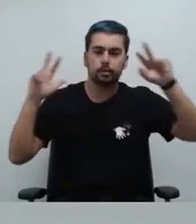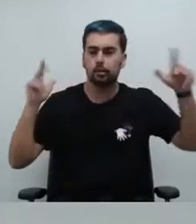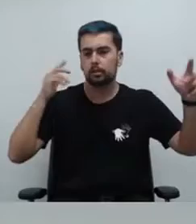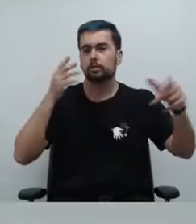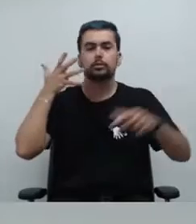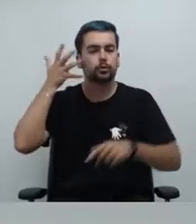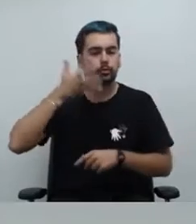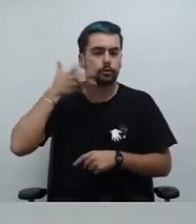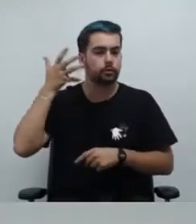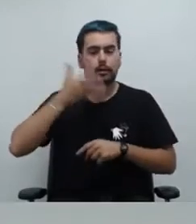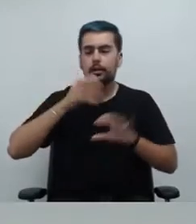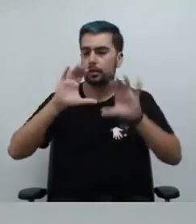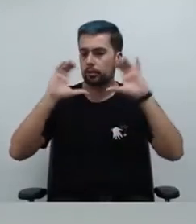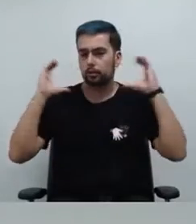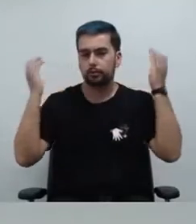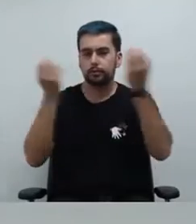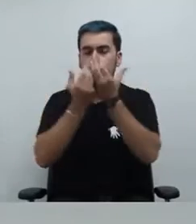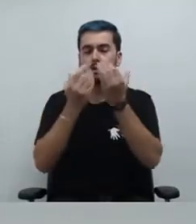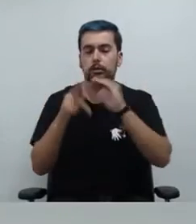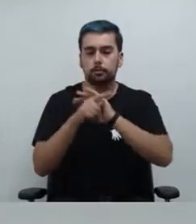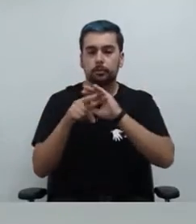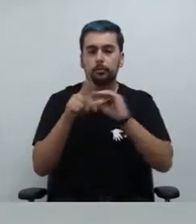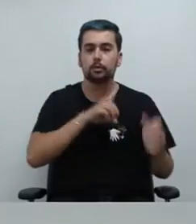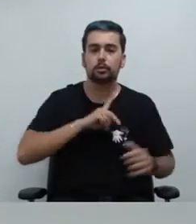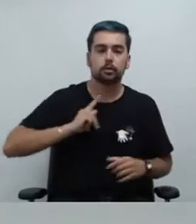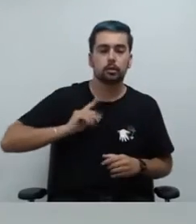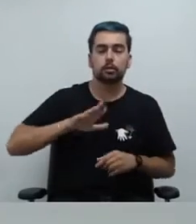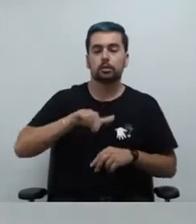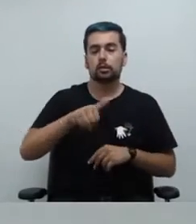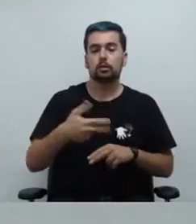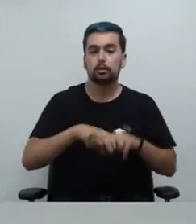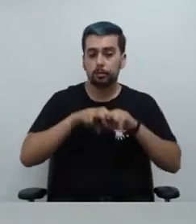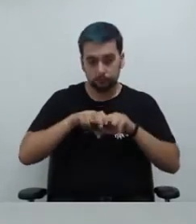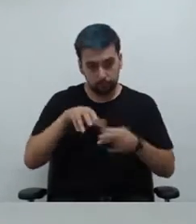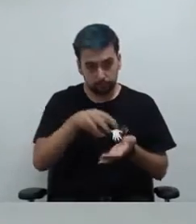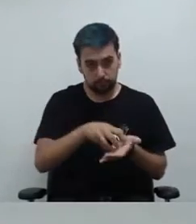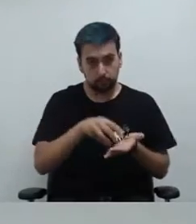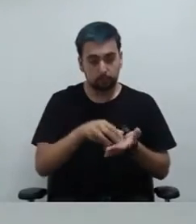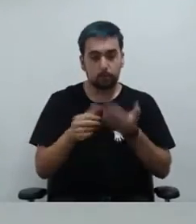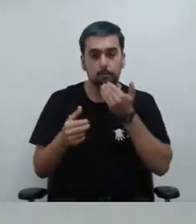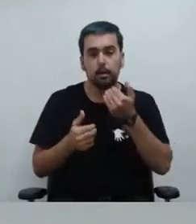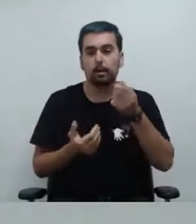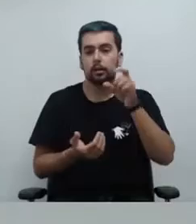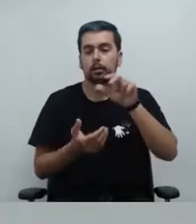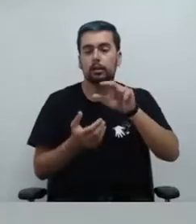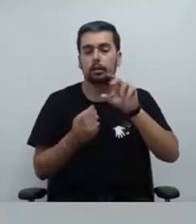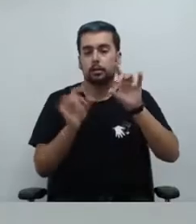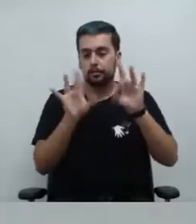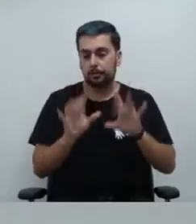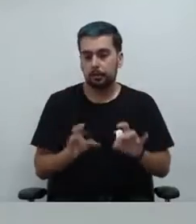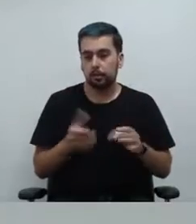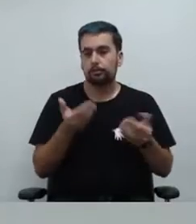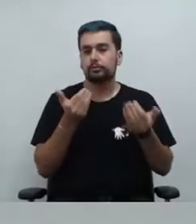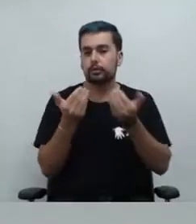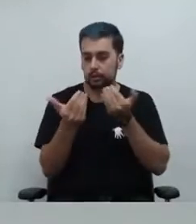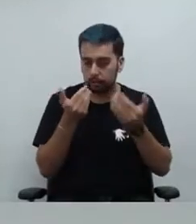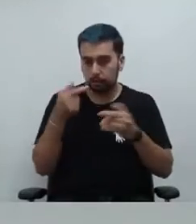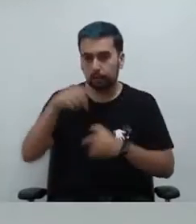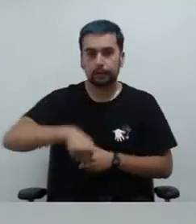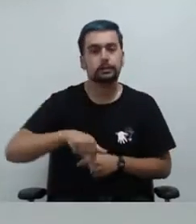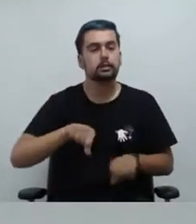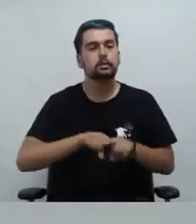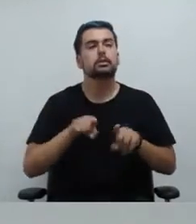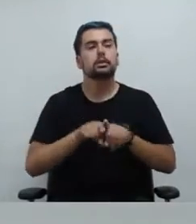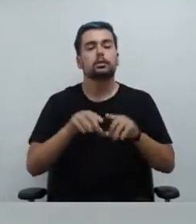né, e conferências da Defensoria Pública. E por isso esse núcleo, né, solicita que essa especialização seja avaliada por esse conselho, esse